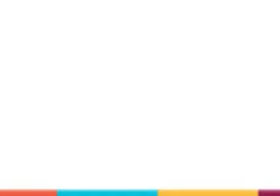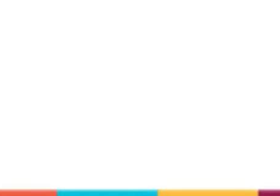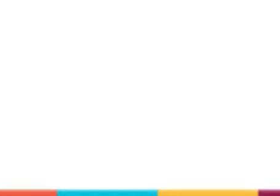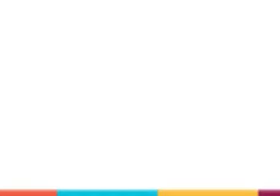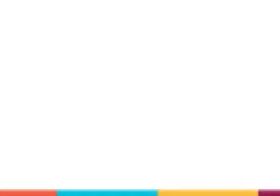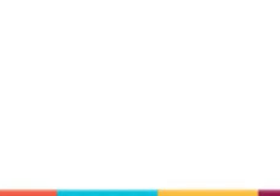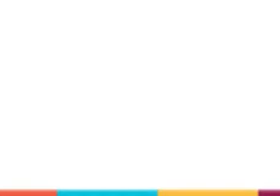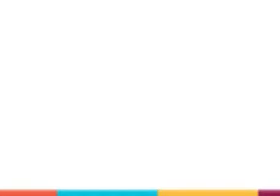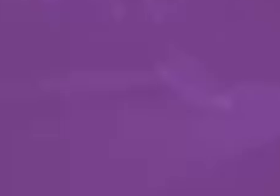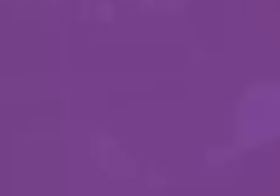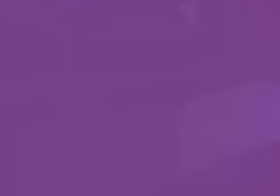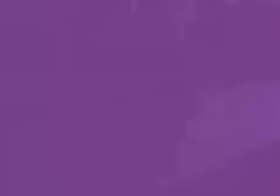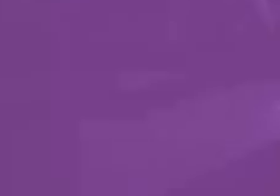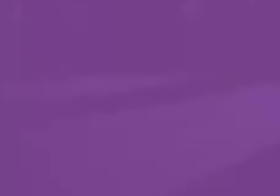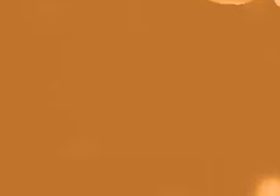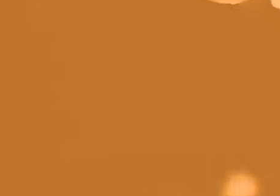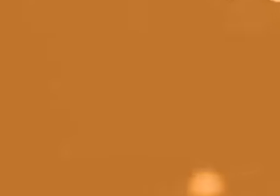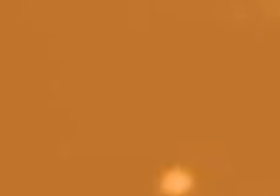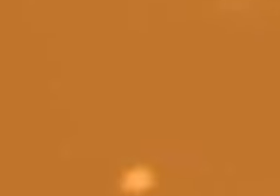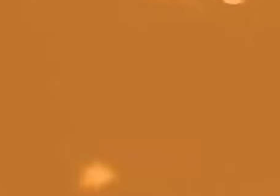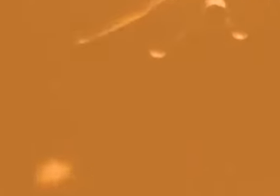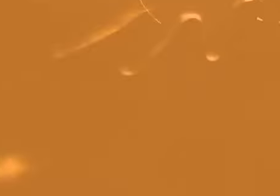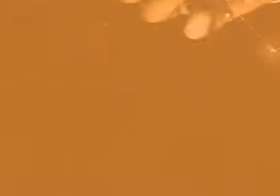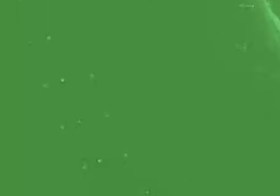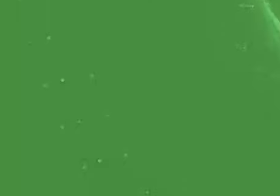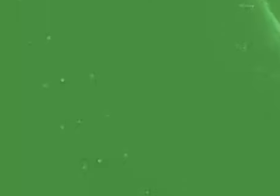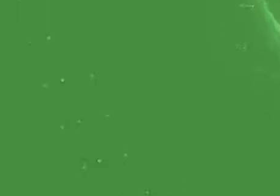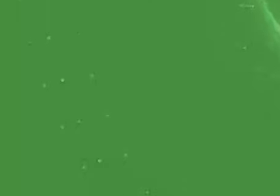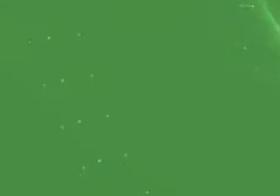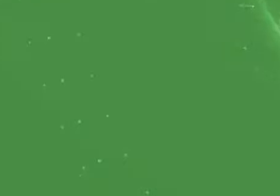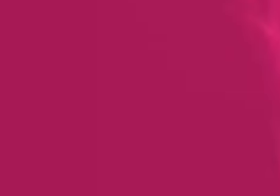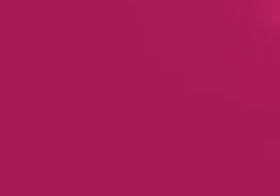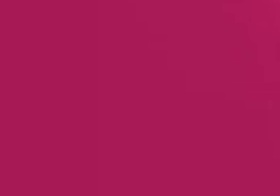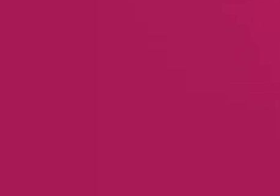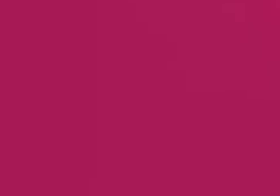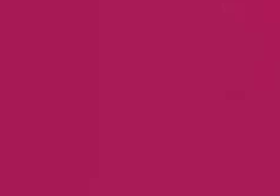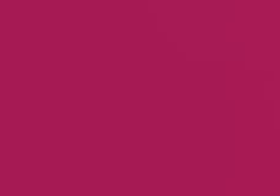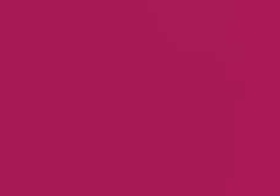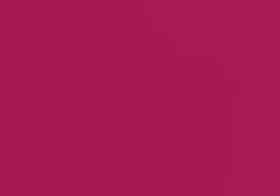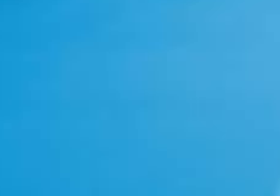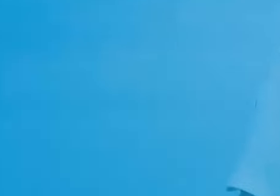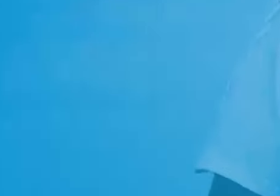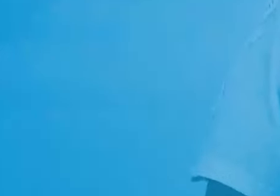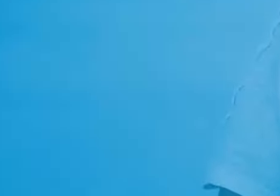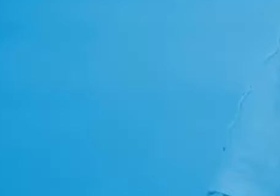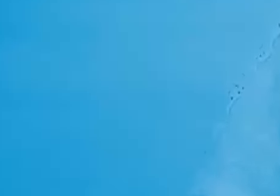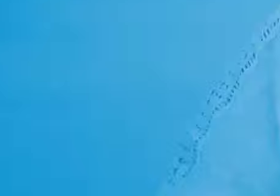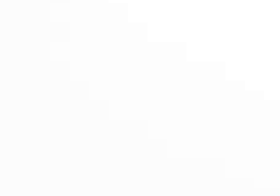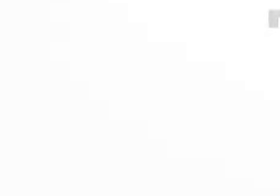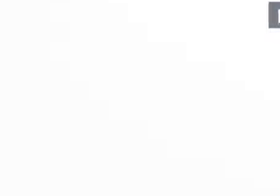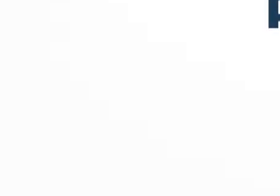o desenvolvimento sustentável pessoas prosperidade planeta parcerias paz